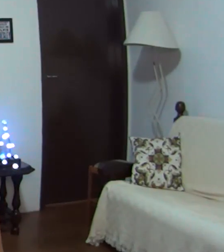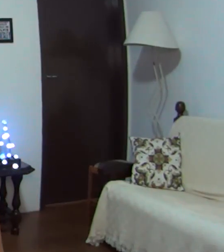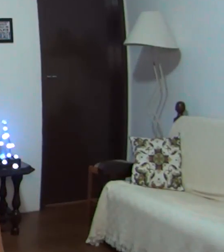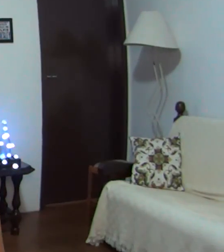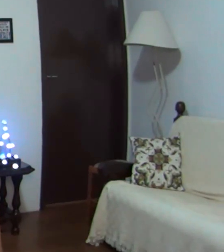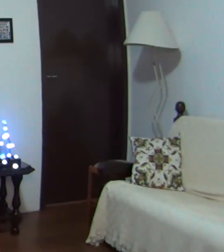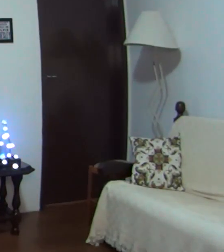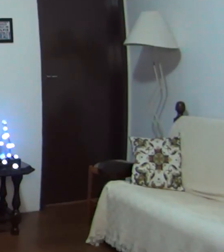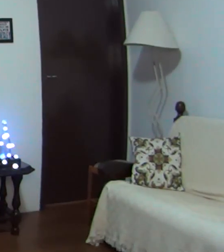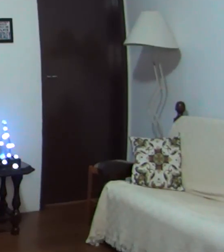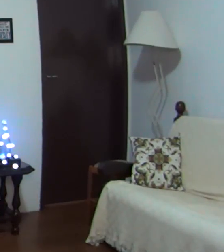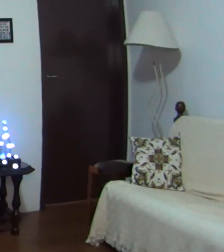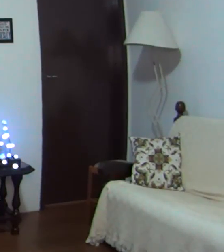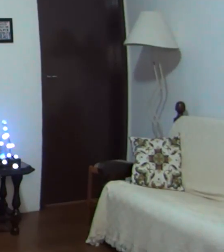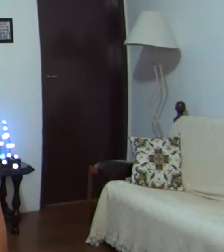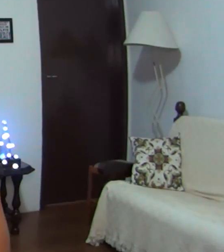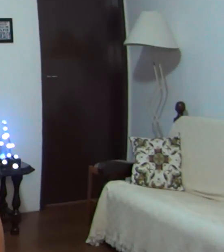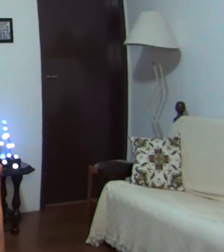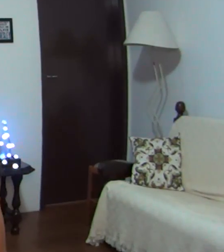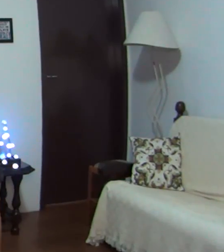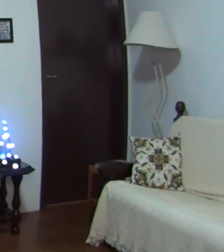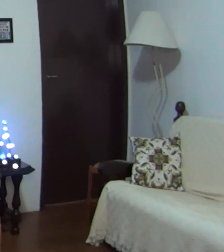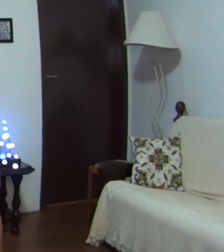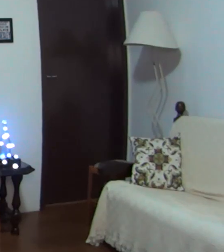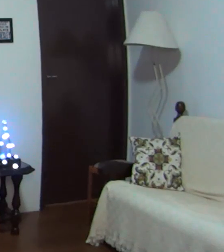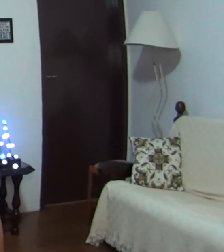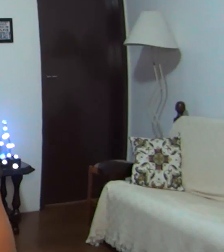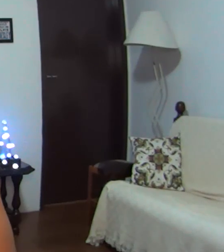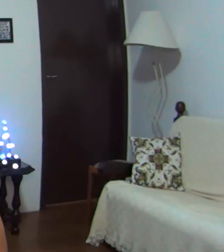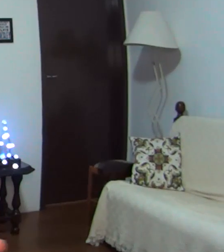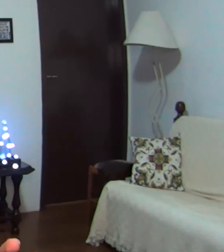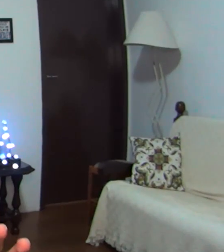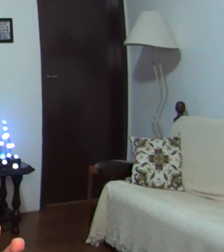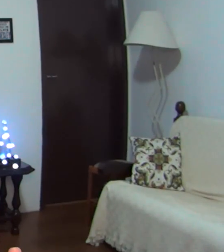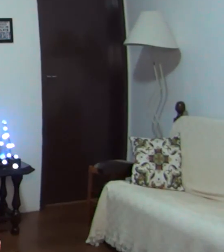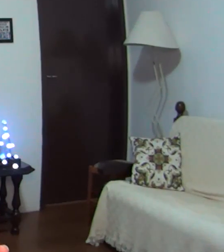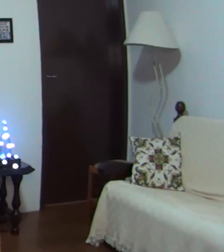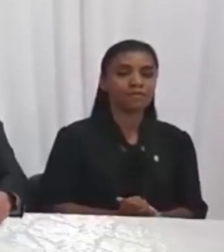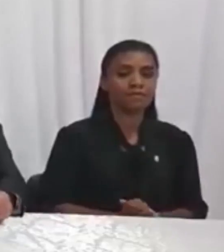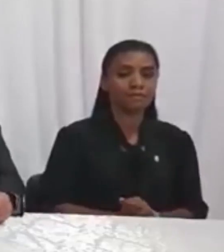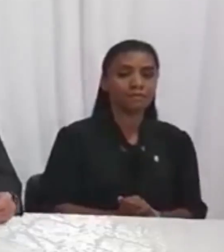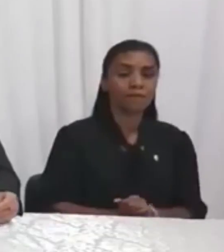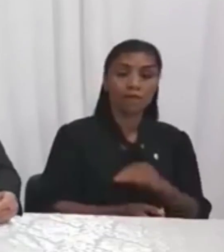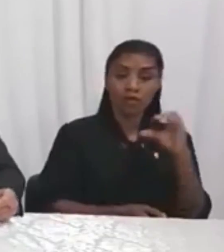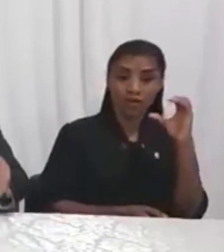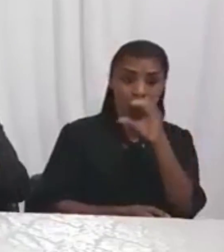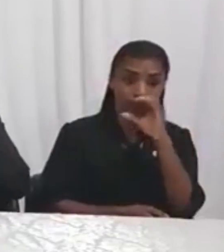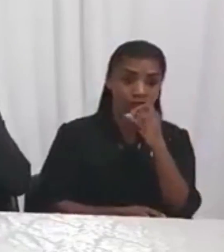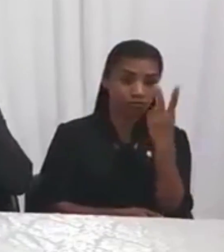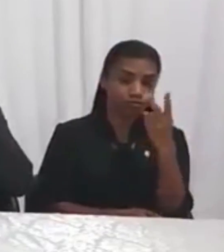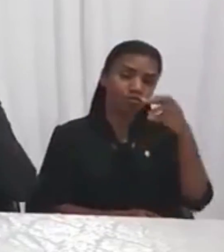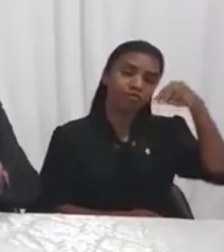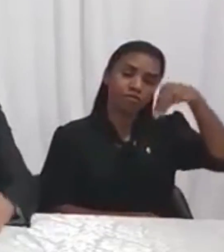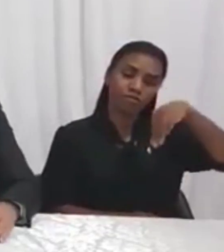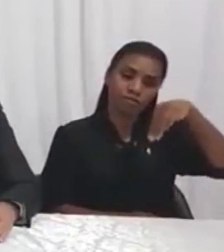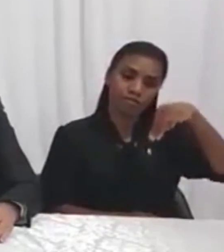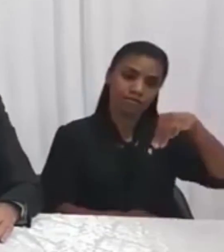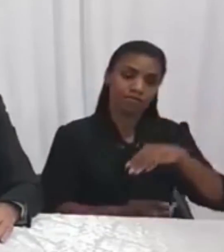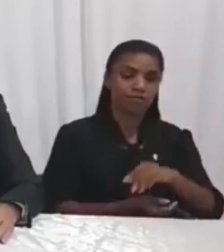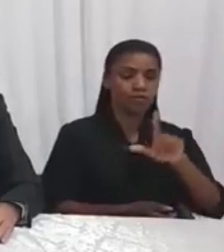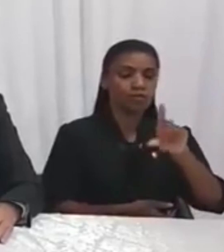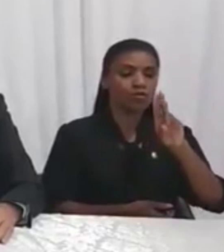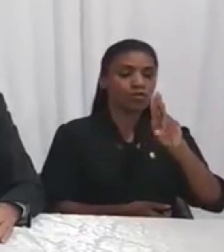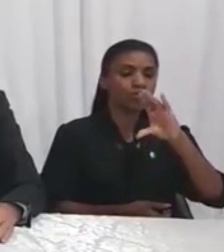uma olhada aí no Luciano Davan nessa live do presidente, que não faz sentido nenhum. Rapidamente, por 2 minutos,